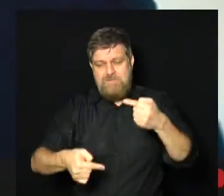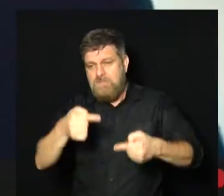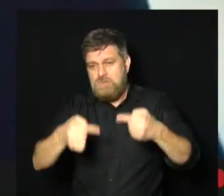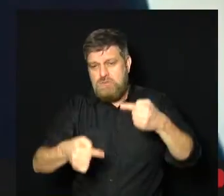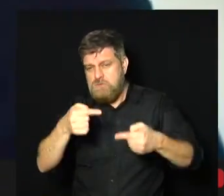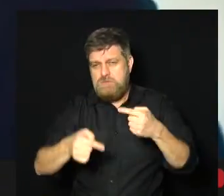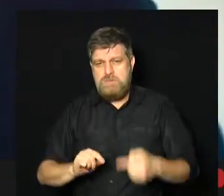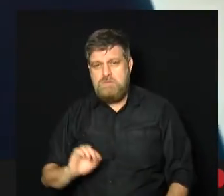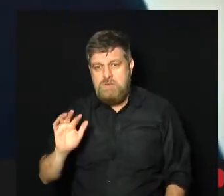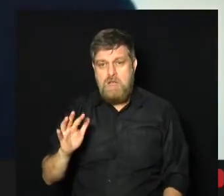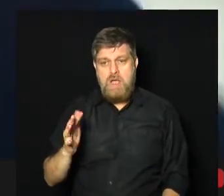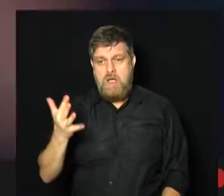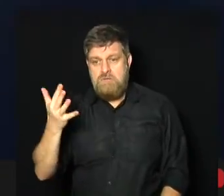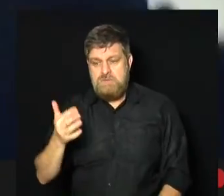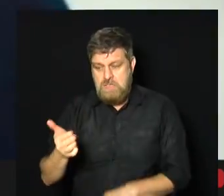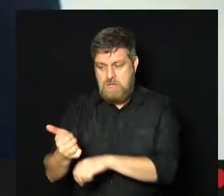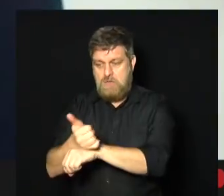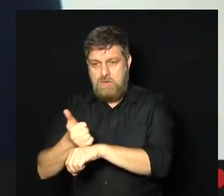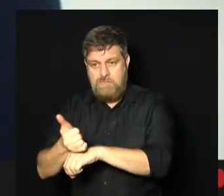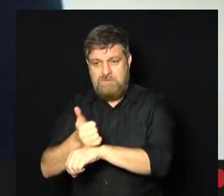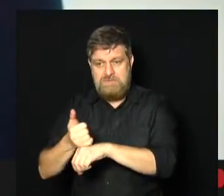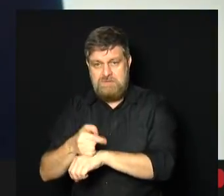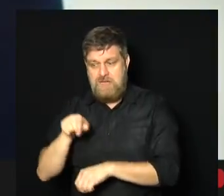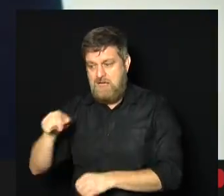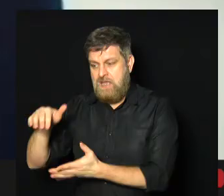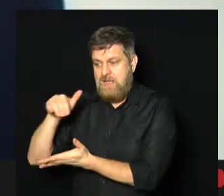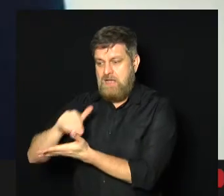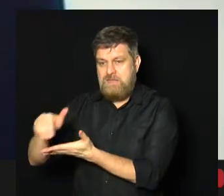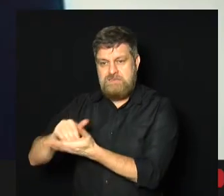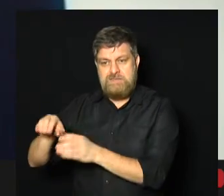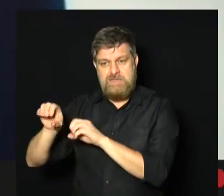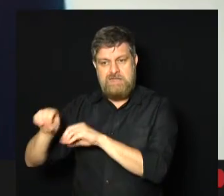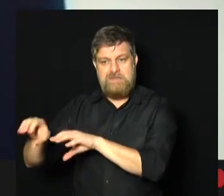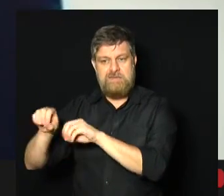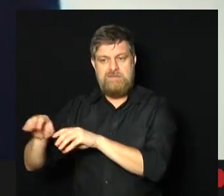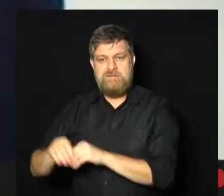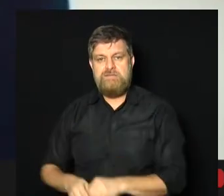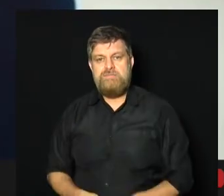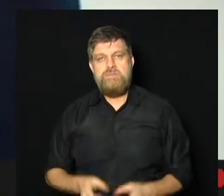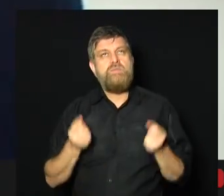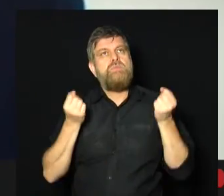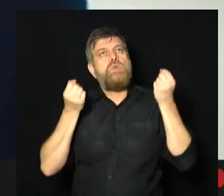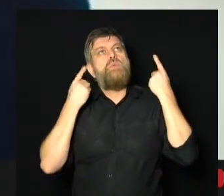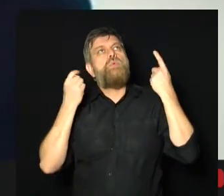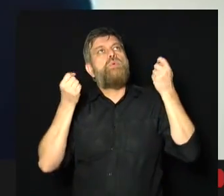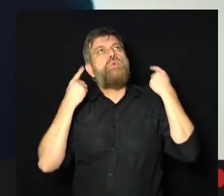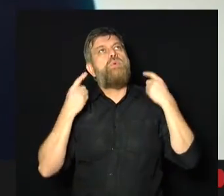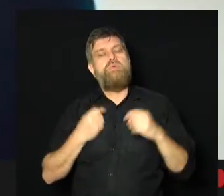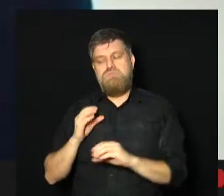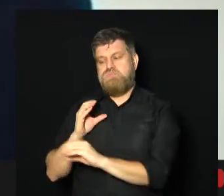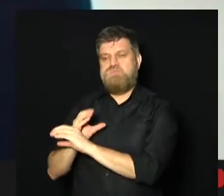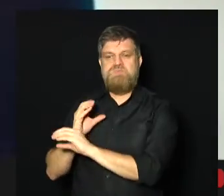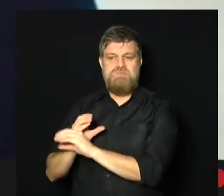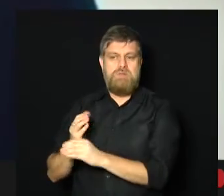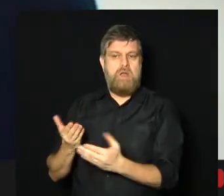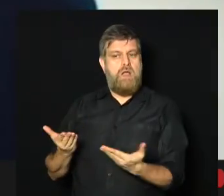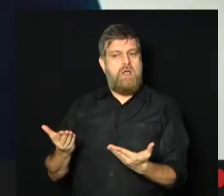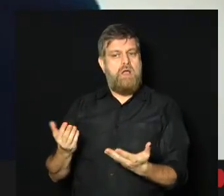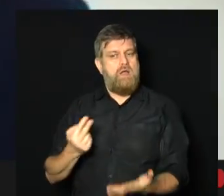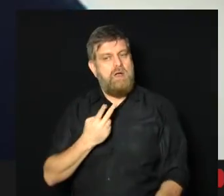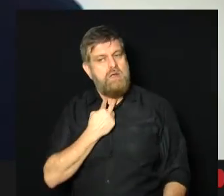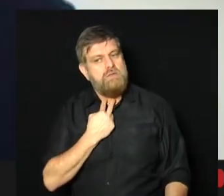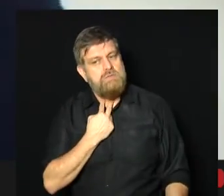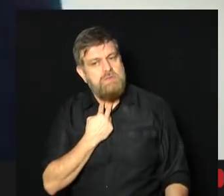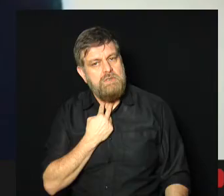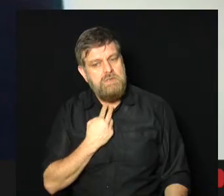está acontecendo na categoria. A secretaria está fazendo um processo às portas fechadas, aí não dá, né? Isso é uma coisa